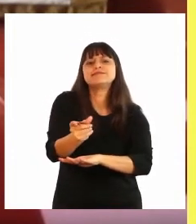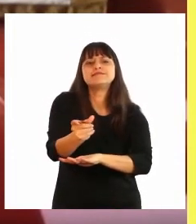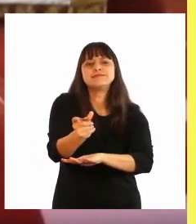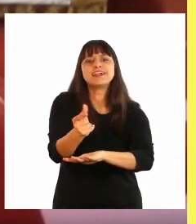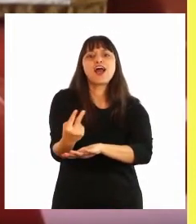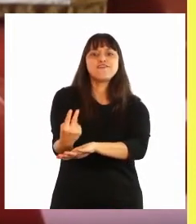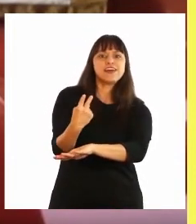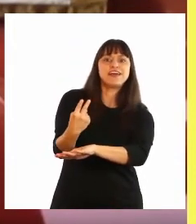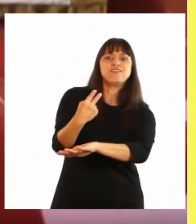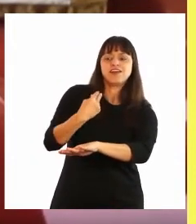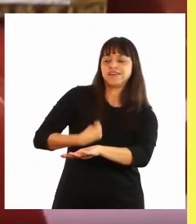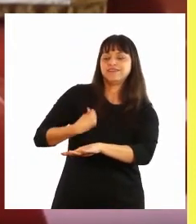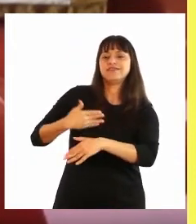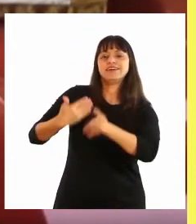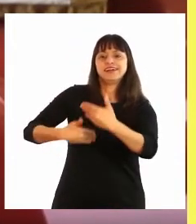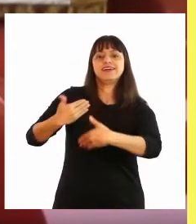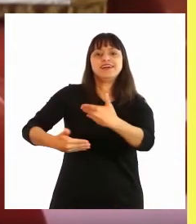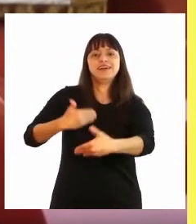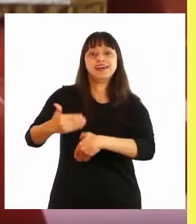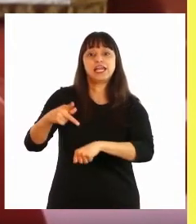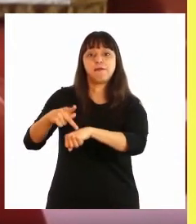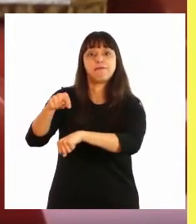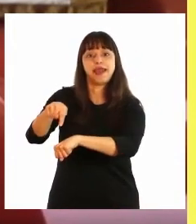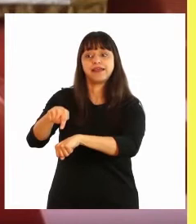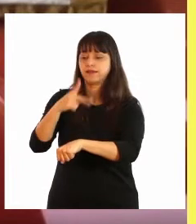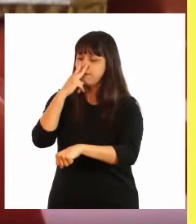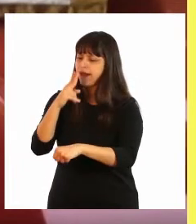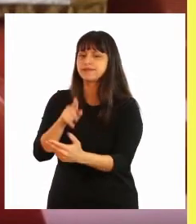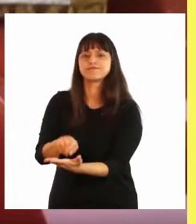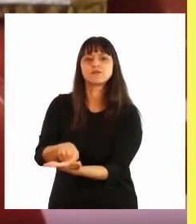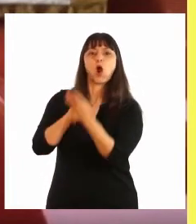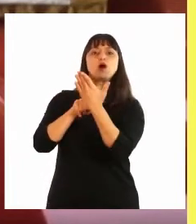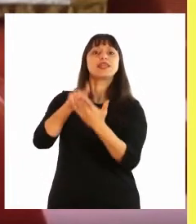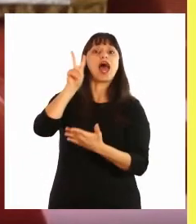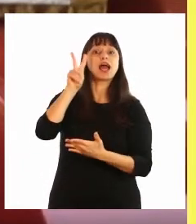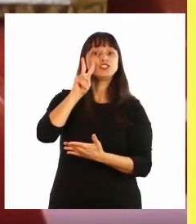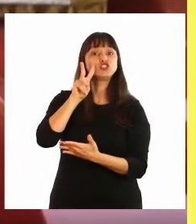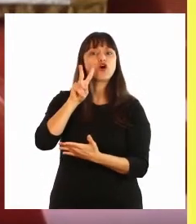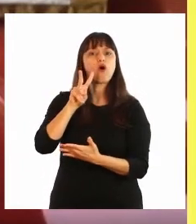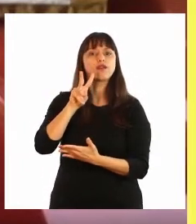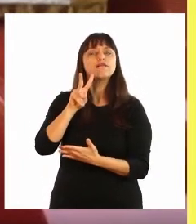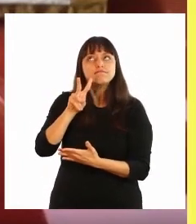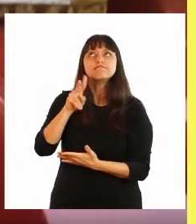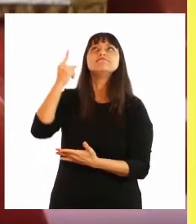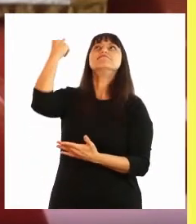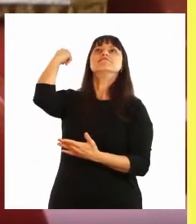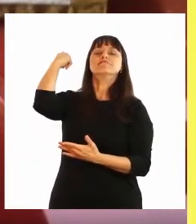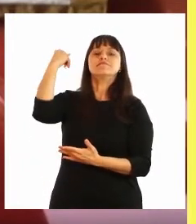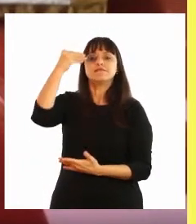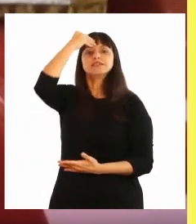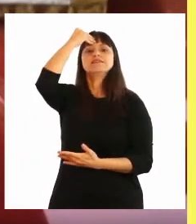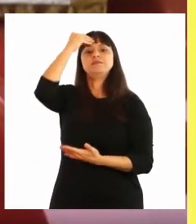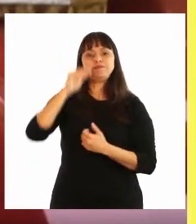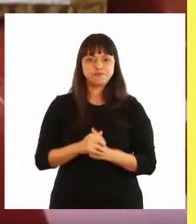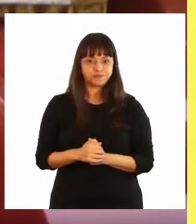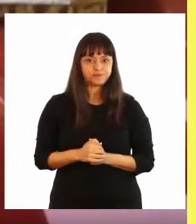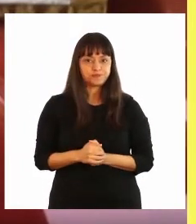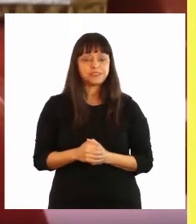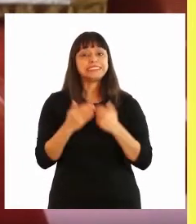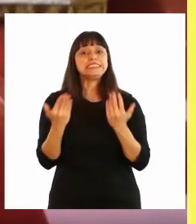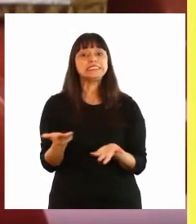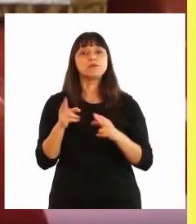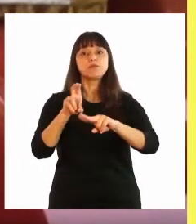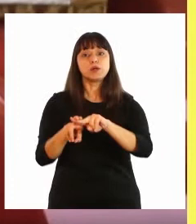gente de alguma história que ainda é presente, assim. Então, nesse sentido, eu fico